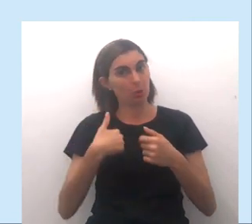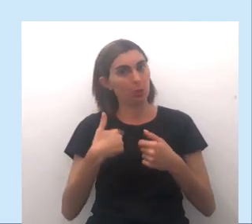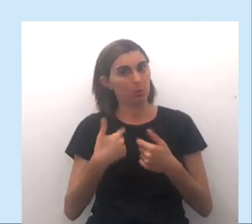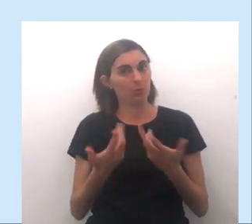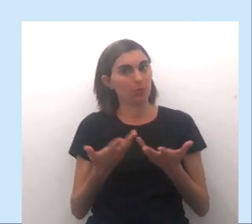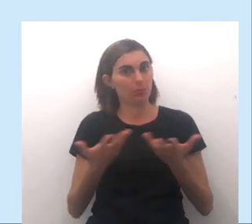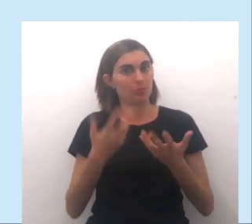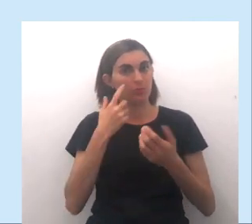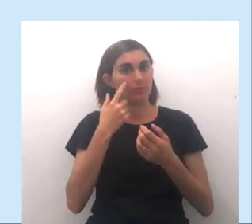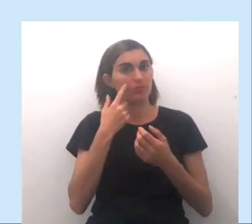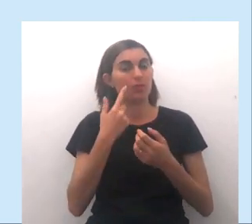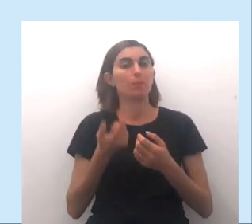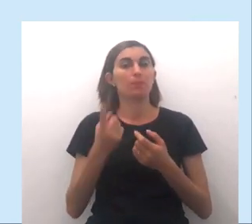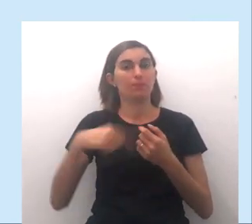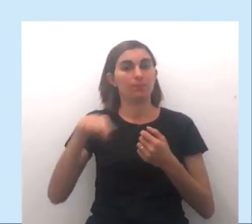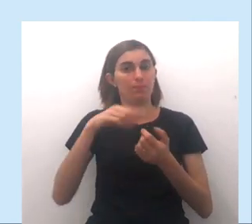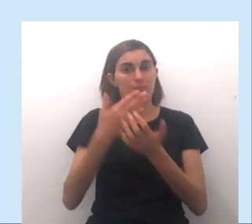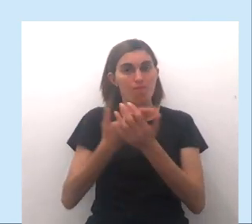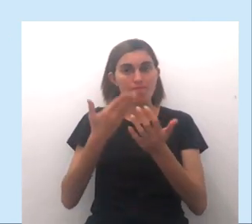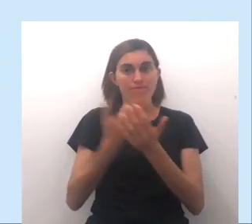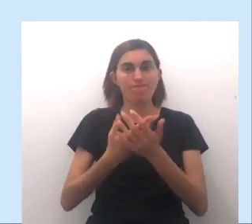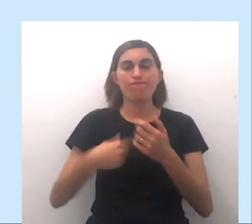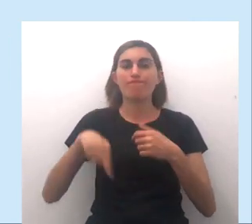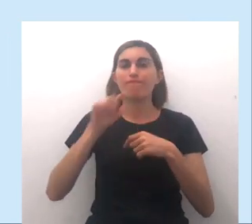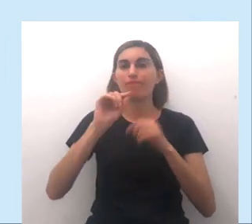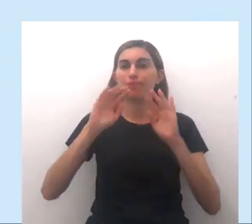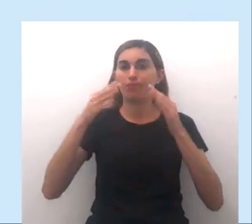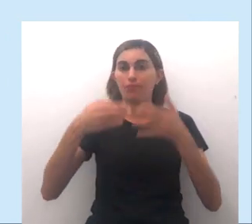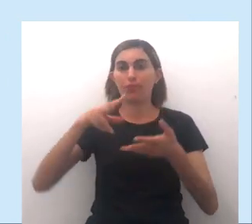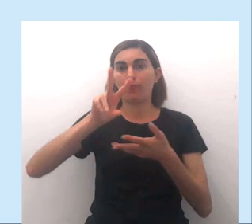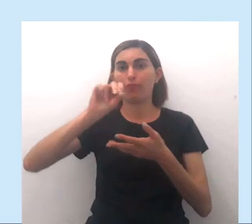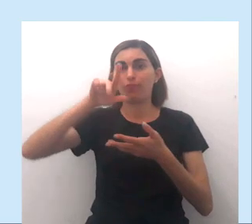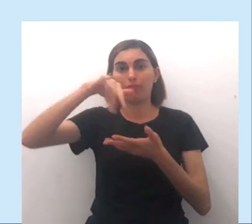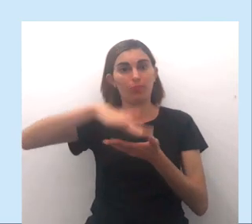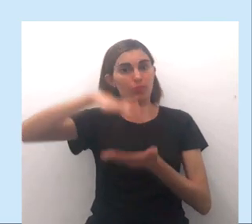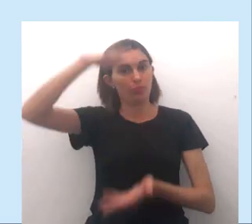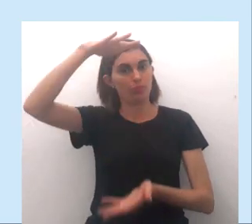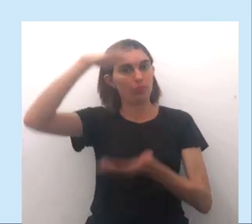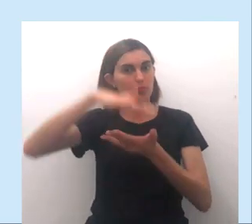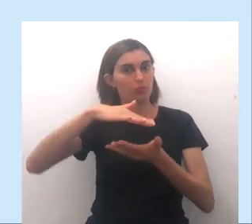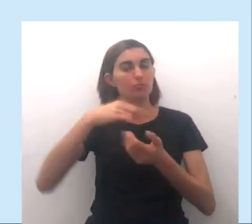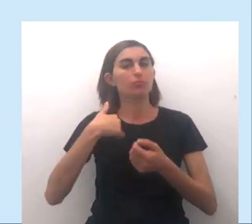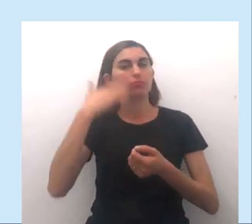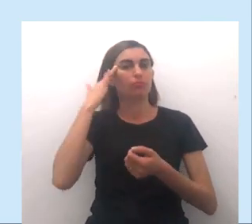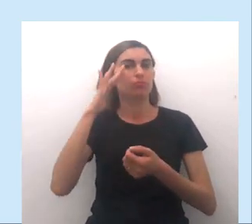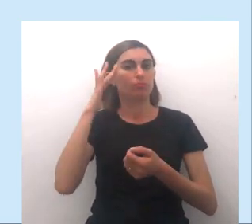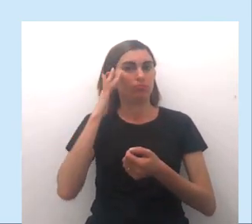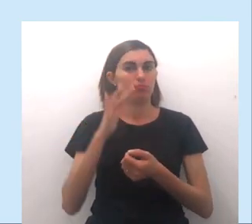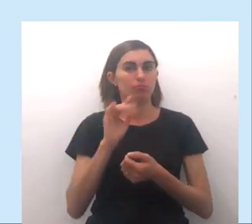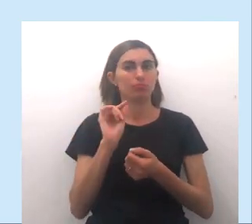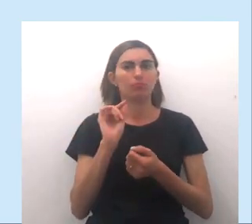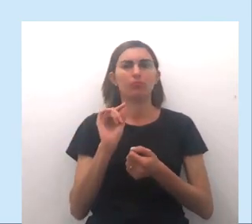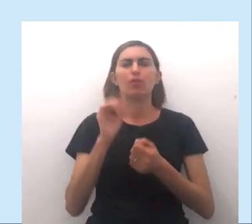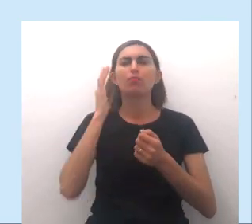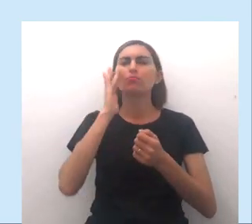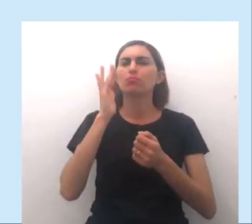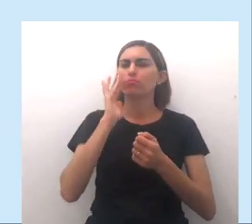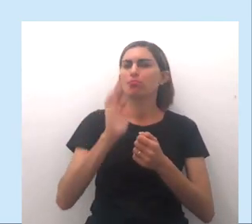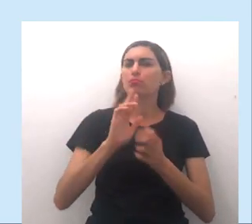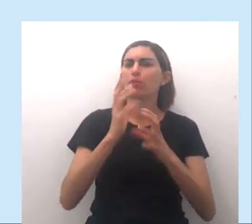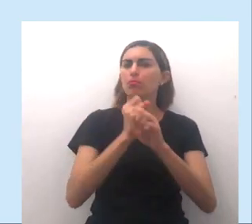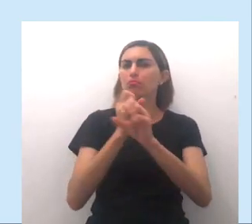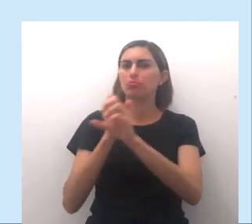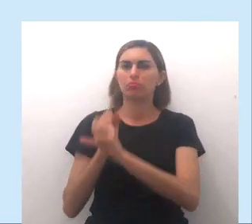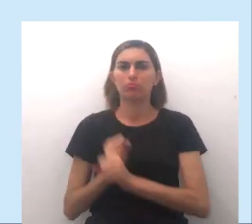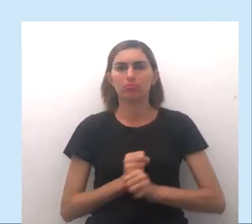veja que nossa aula será volume. Então iremos entender e compreender,